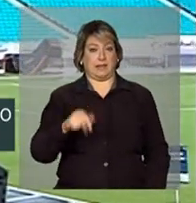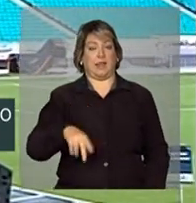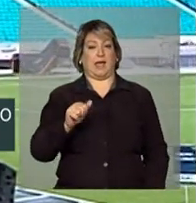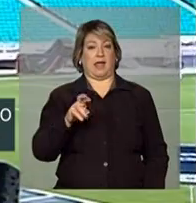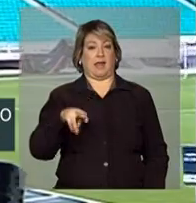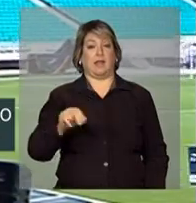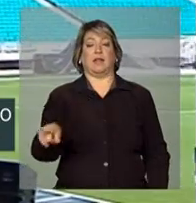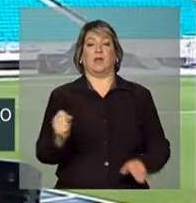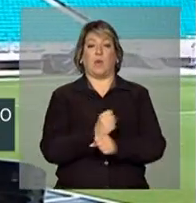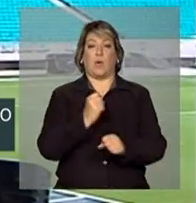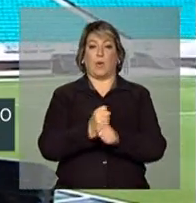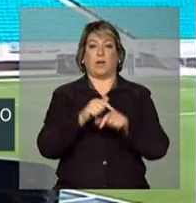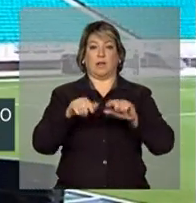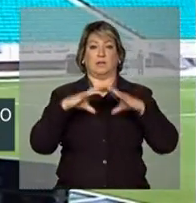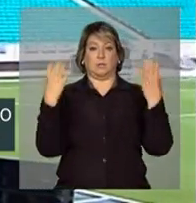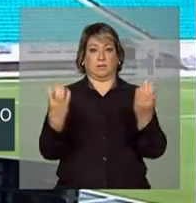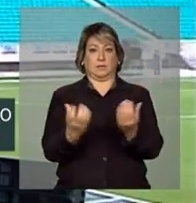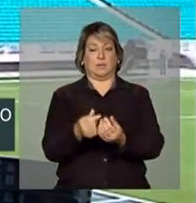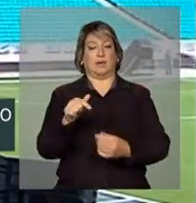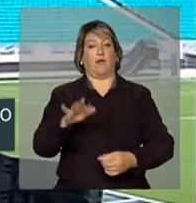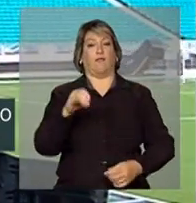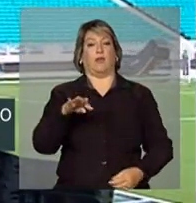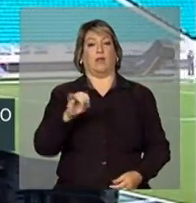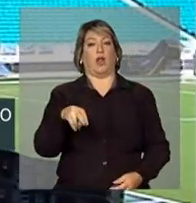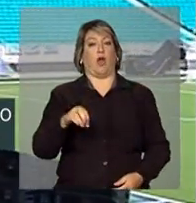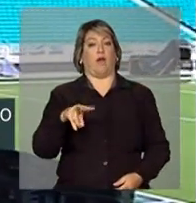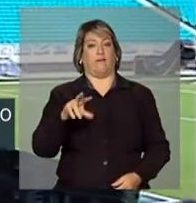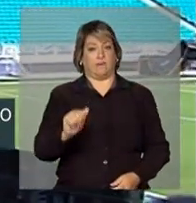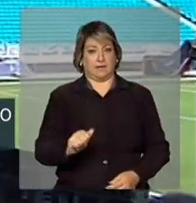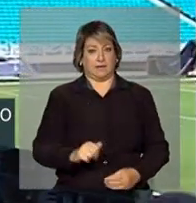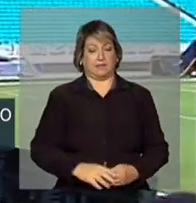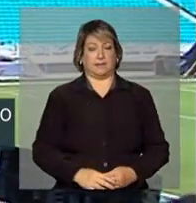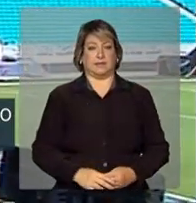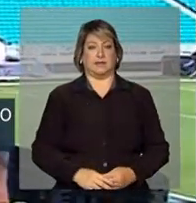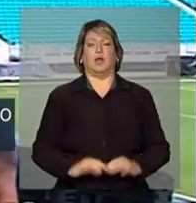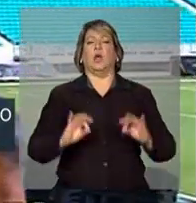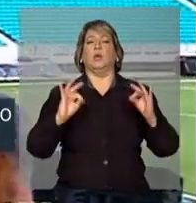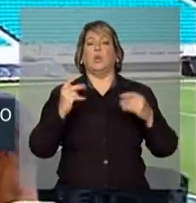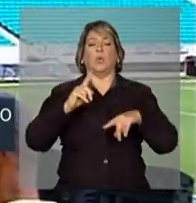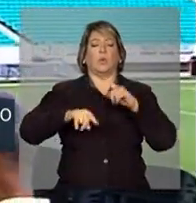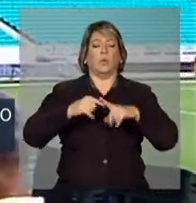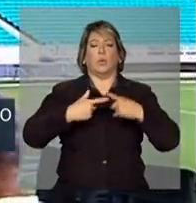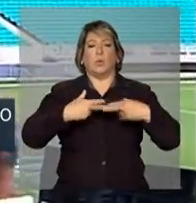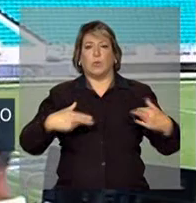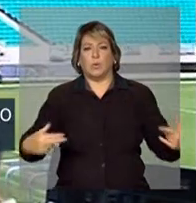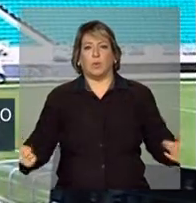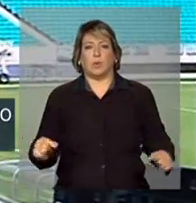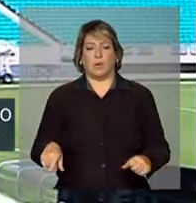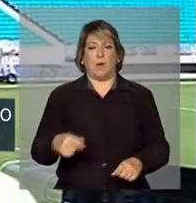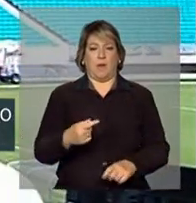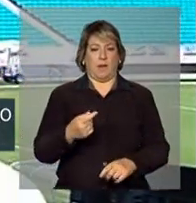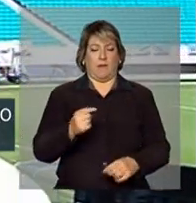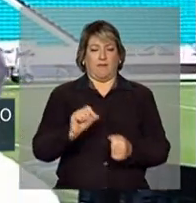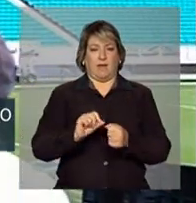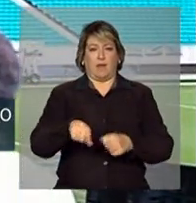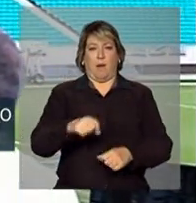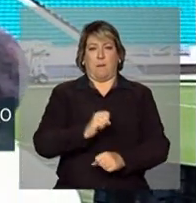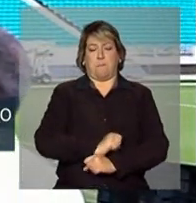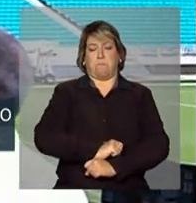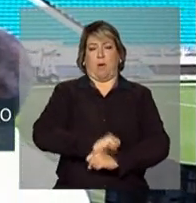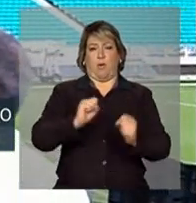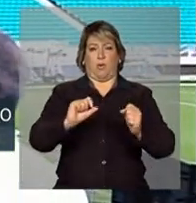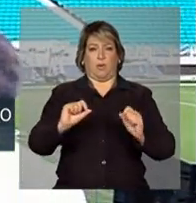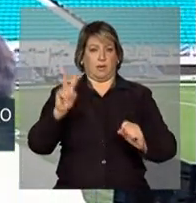desse projeto da Arena Fonte Nova. Todo o material da implosão foi